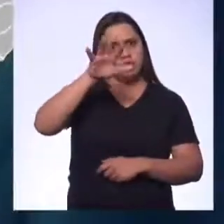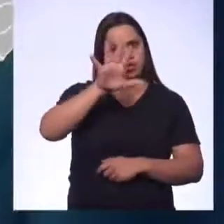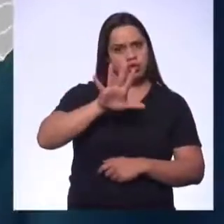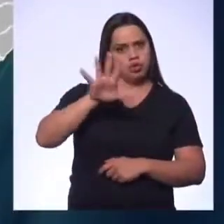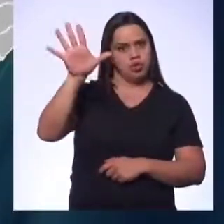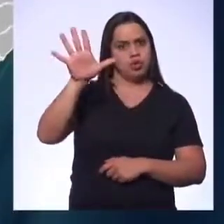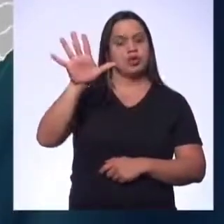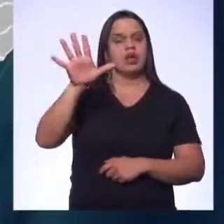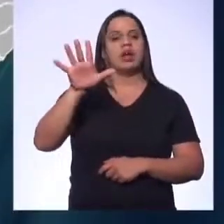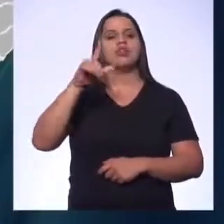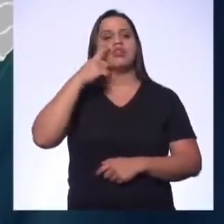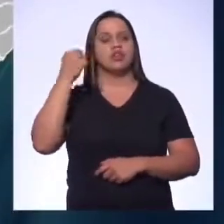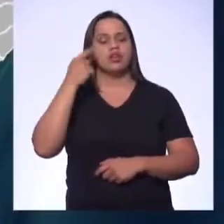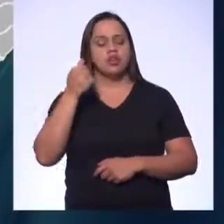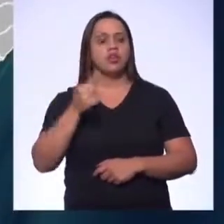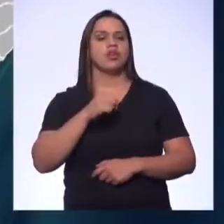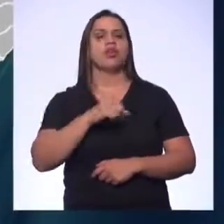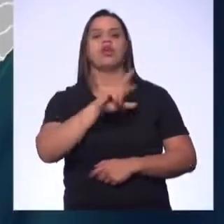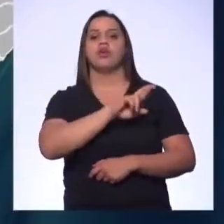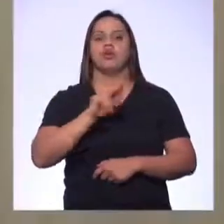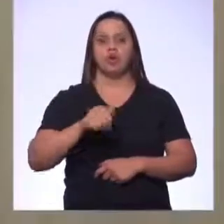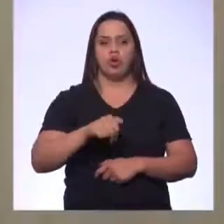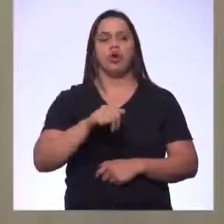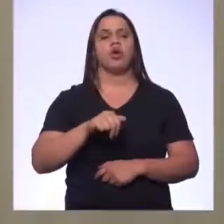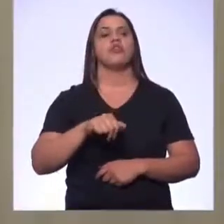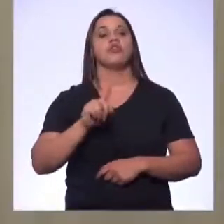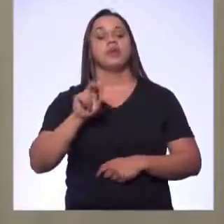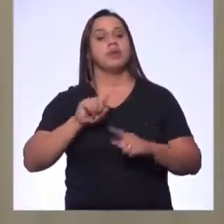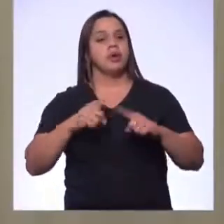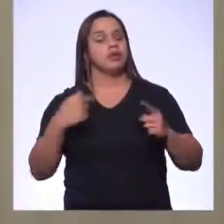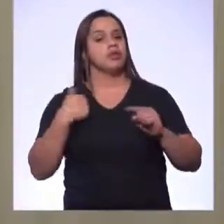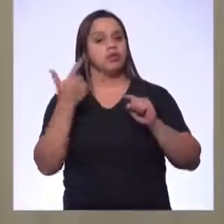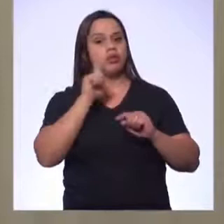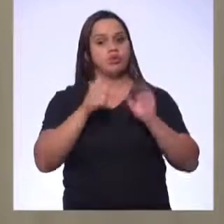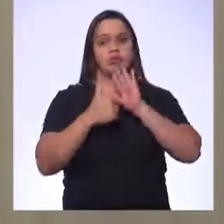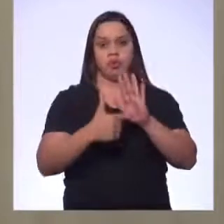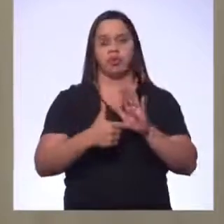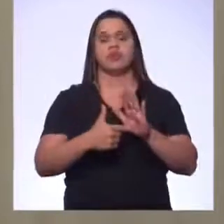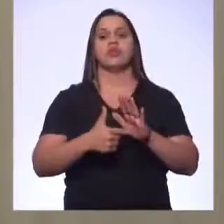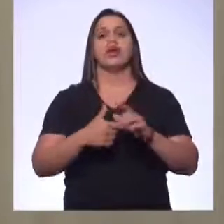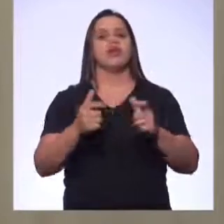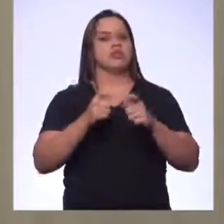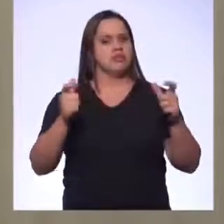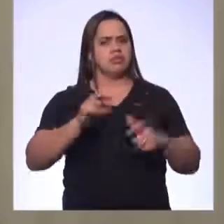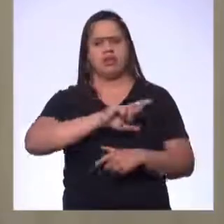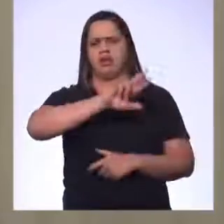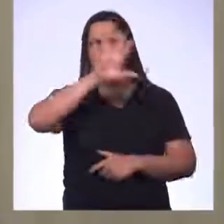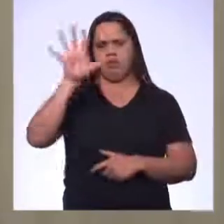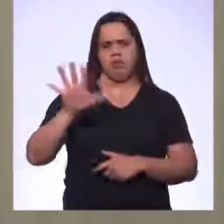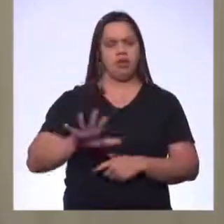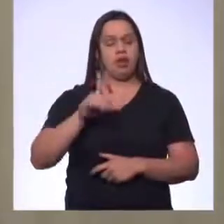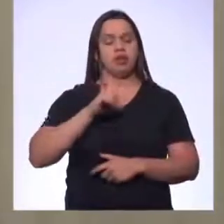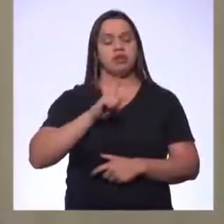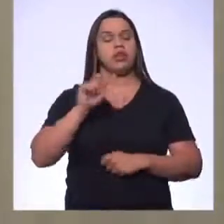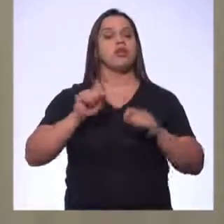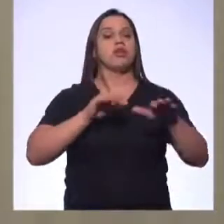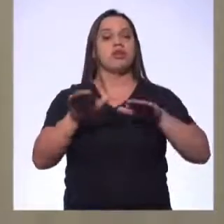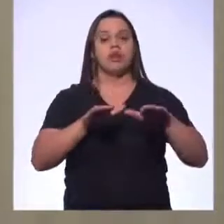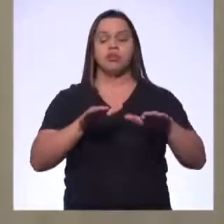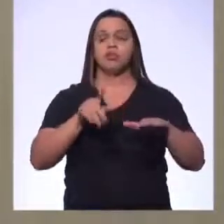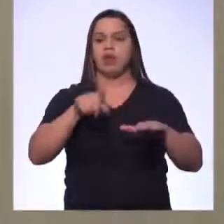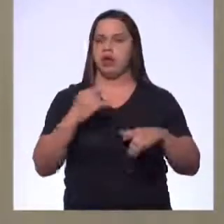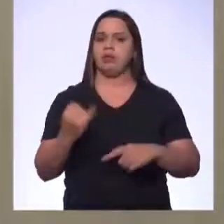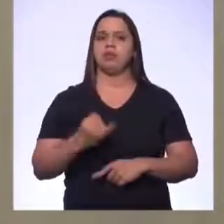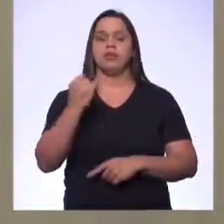e Ceará. No entanto, a gente conseguiu mostrar que existem várias outras regiões onde a atividade sísmica também é